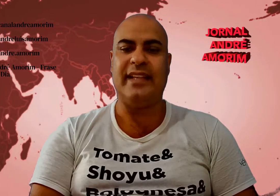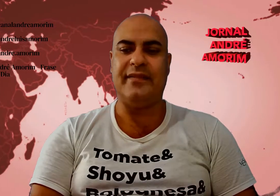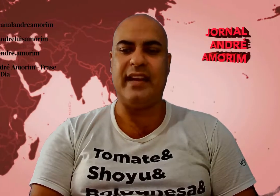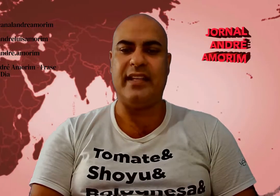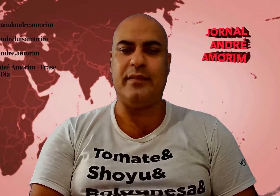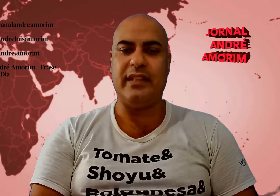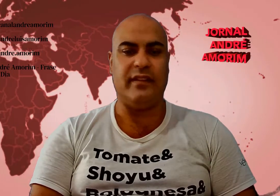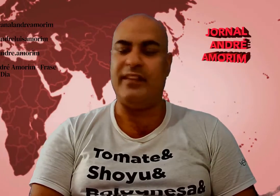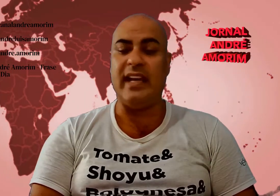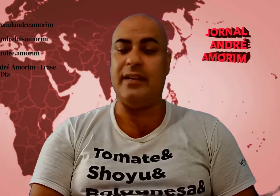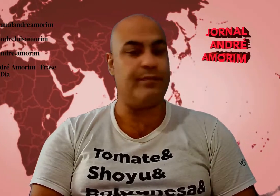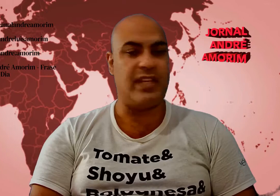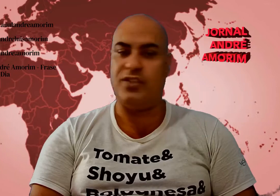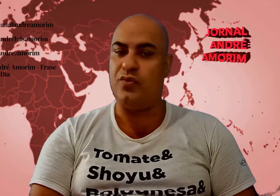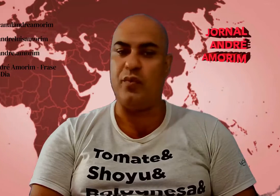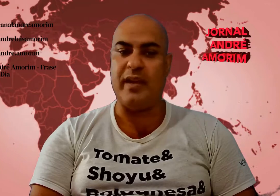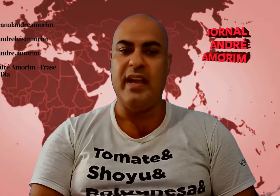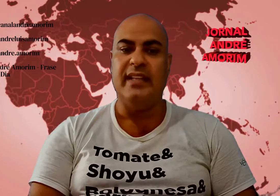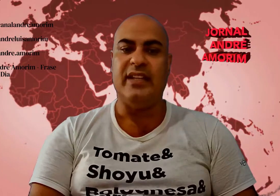254ª